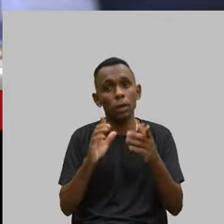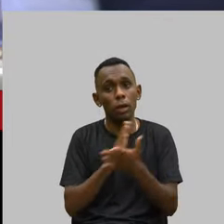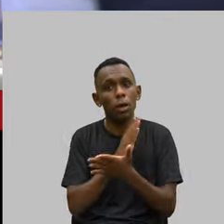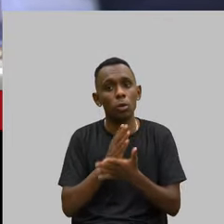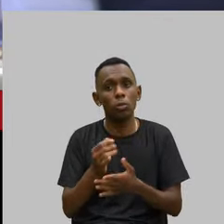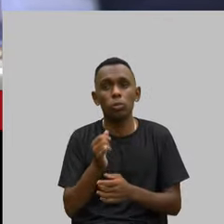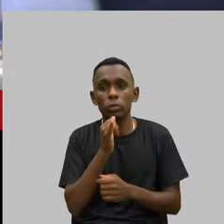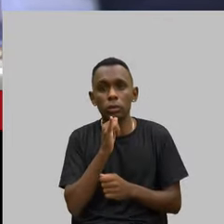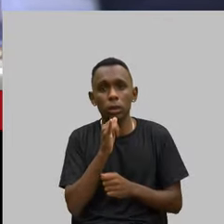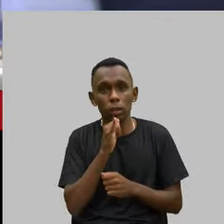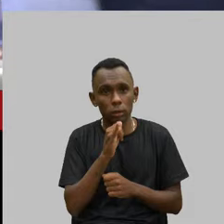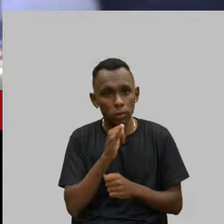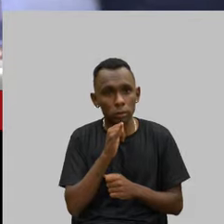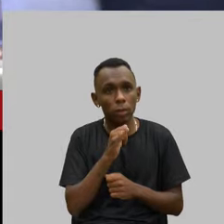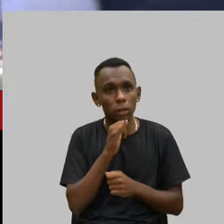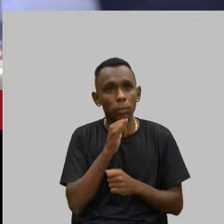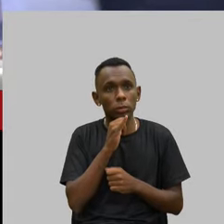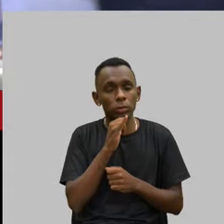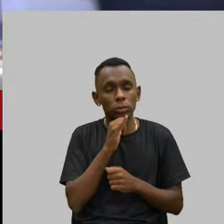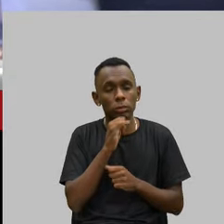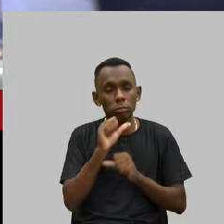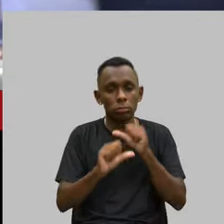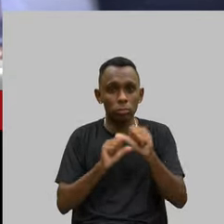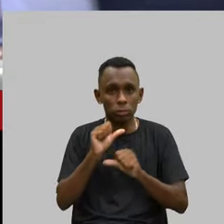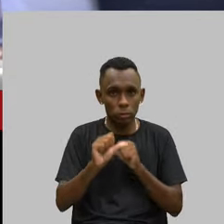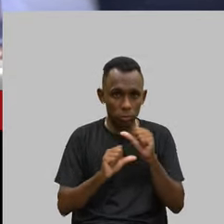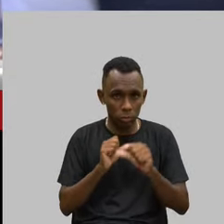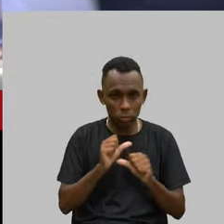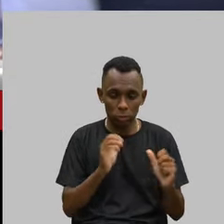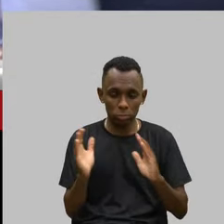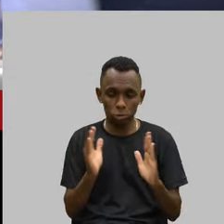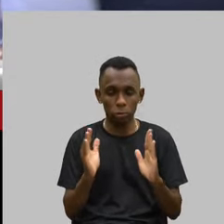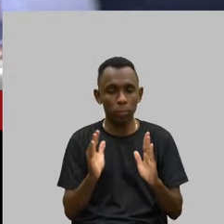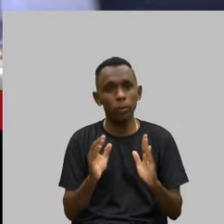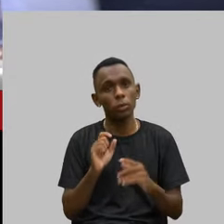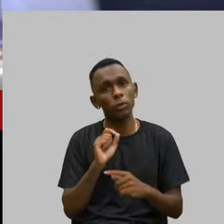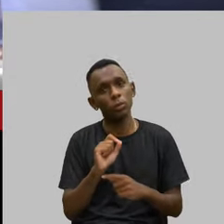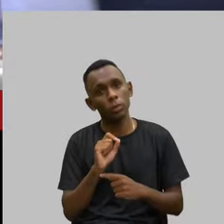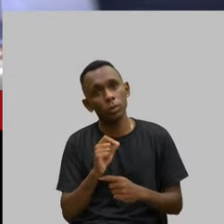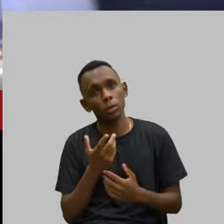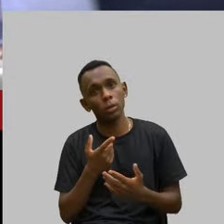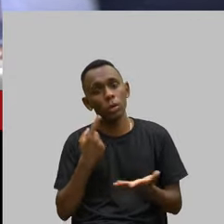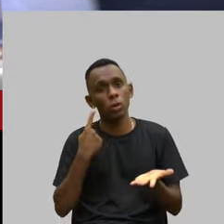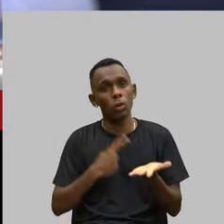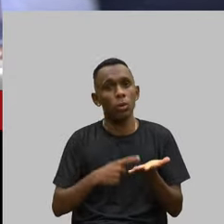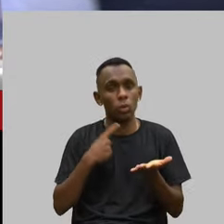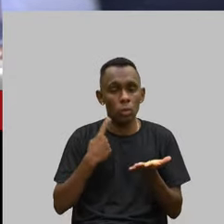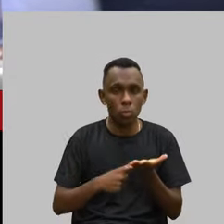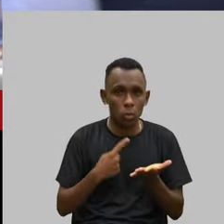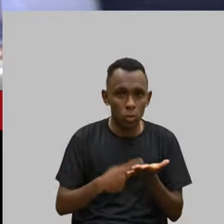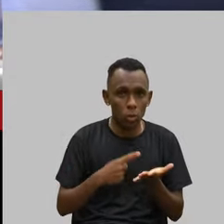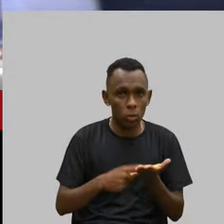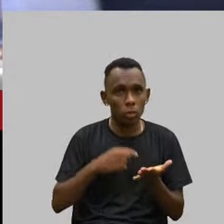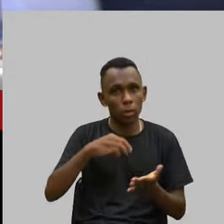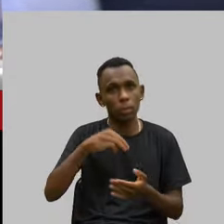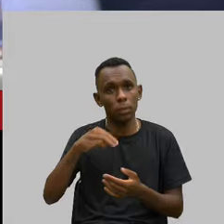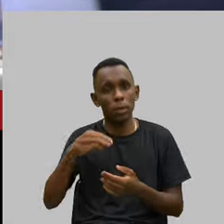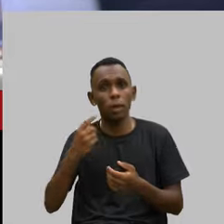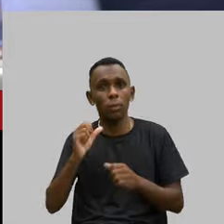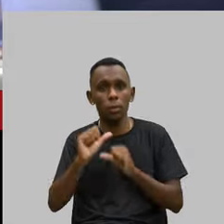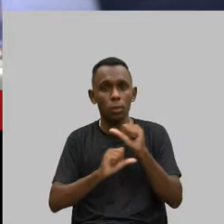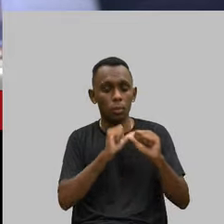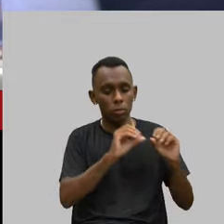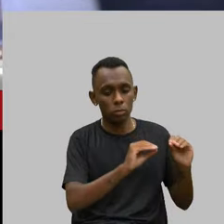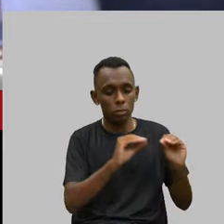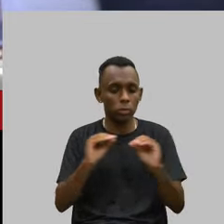grandes passivos que foram ree equacionados aqui nesse período que foram eh O Acordo MM eh de transferência